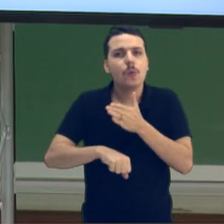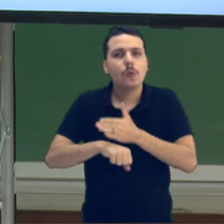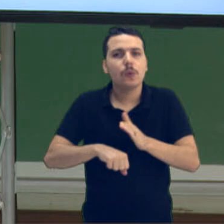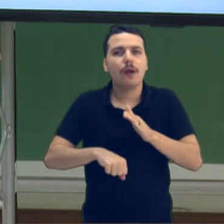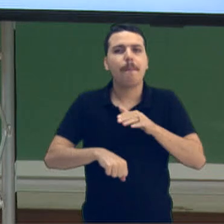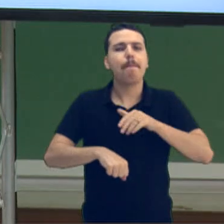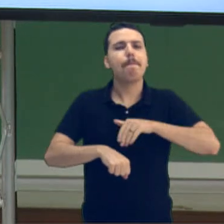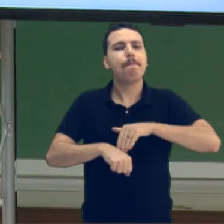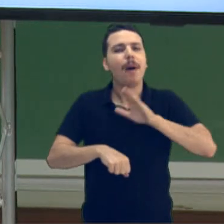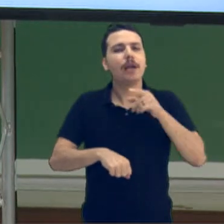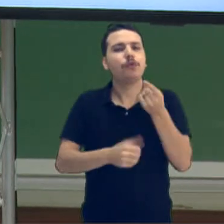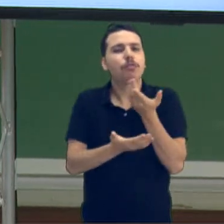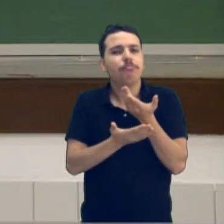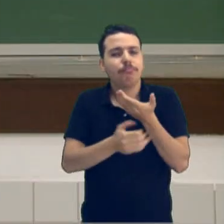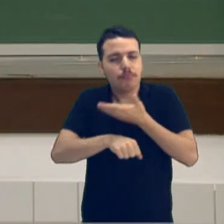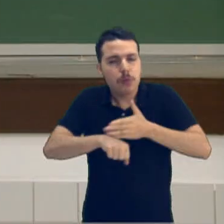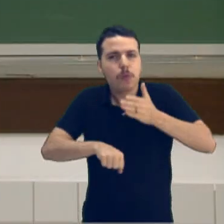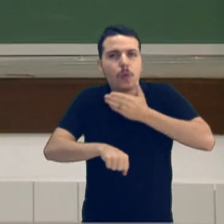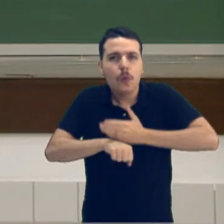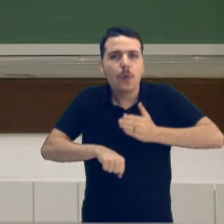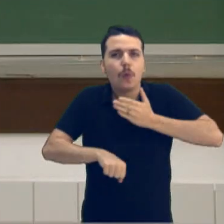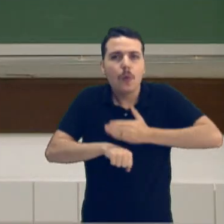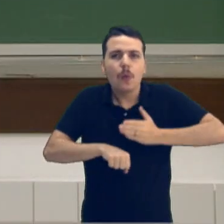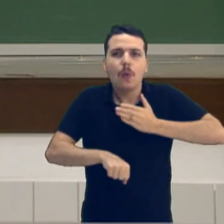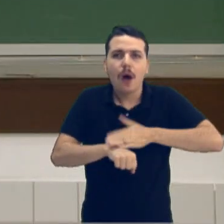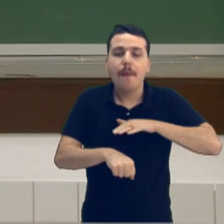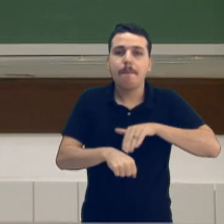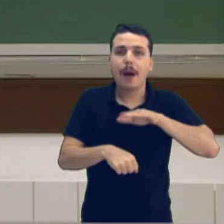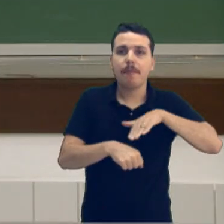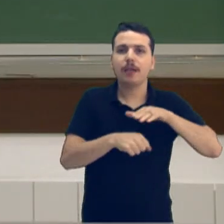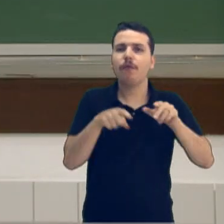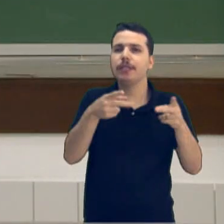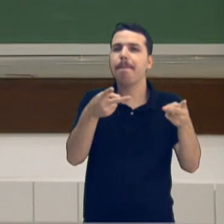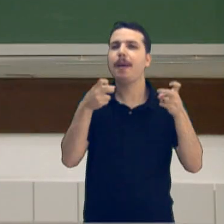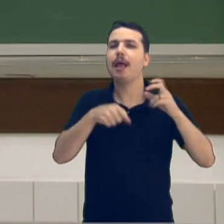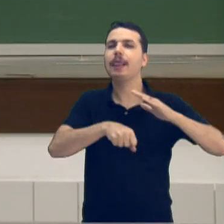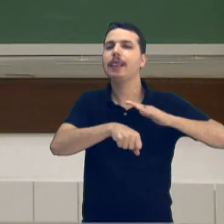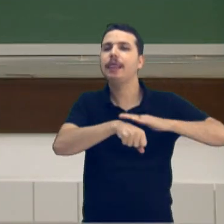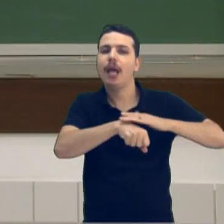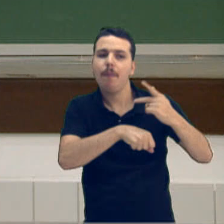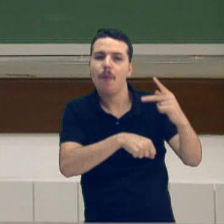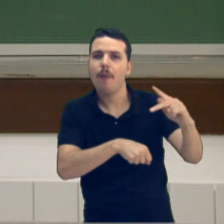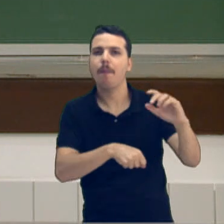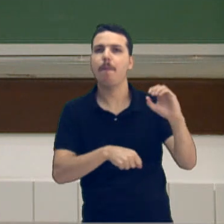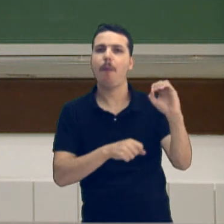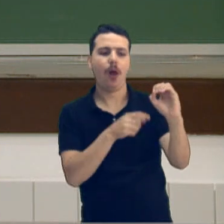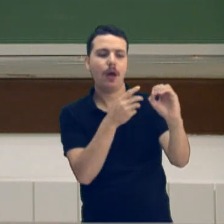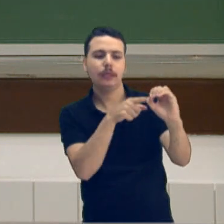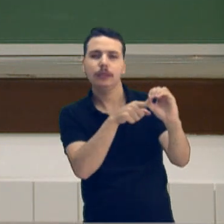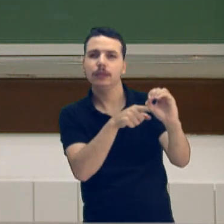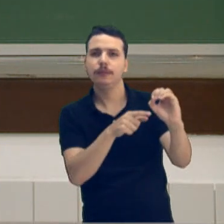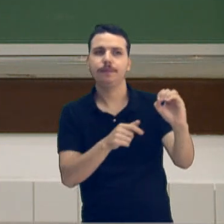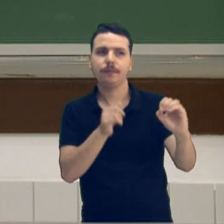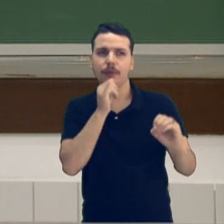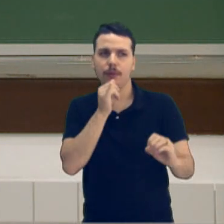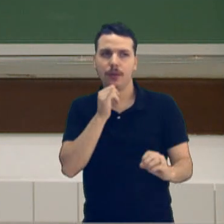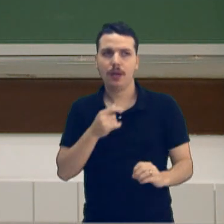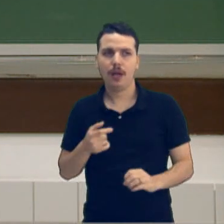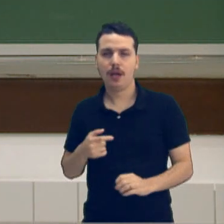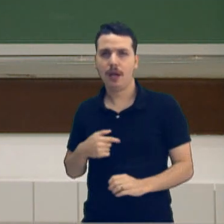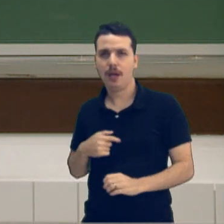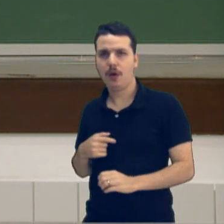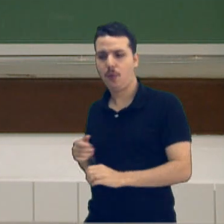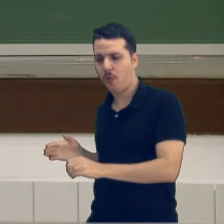você praticar, melhor você vai perceber esse tempo da bola. Tá? Então você tem que se antecipar. Se você está